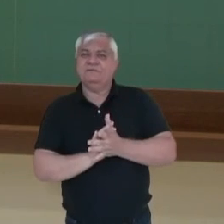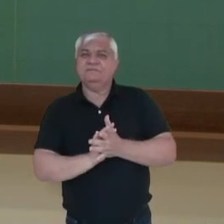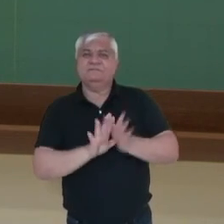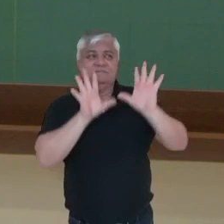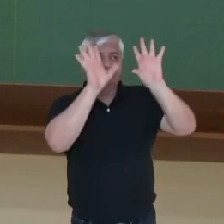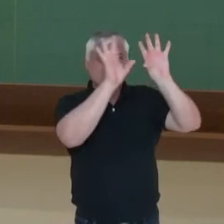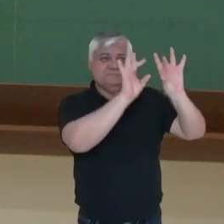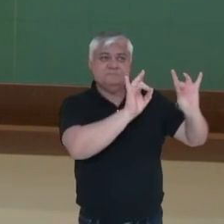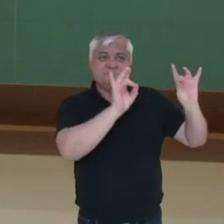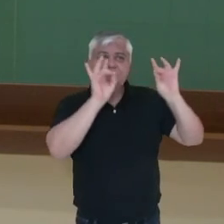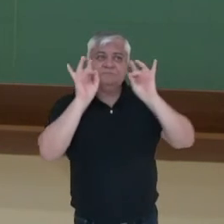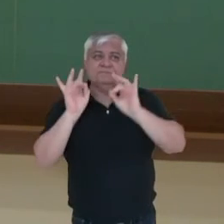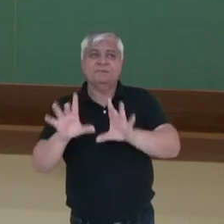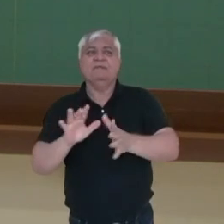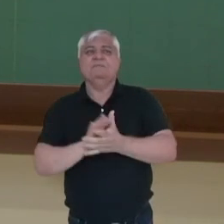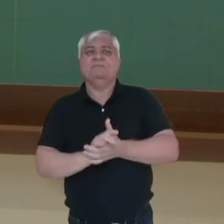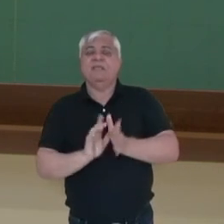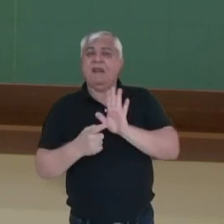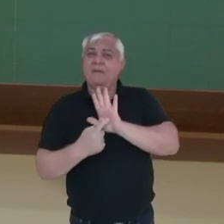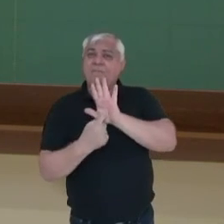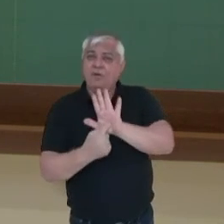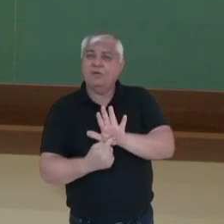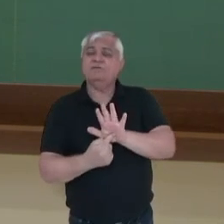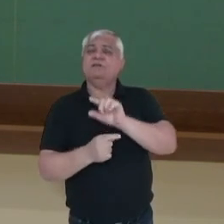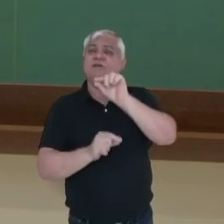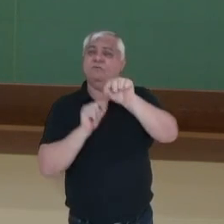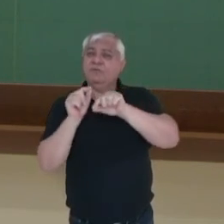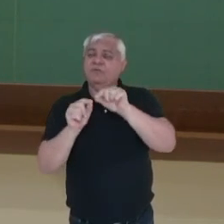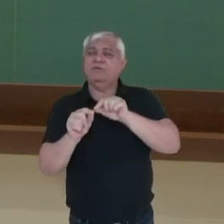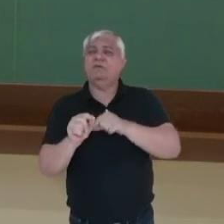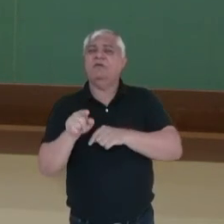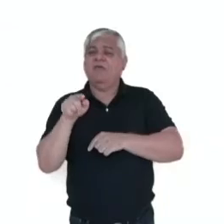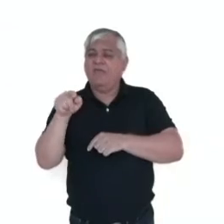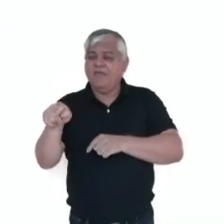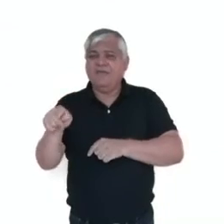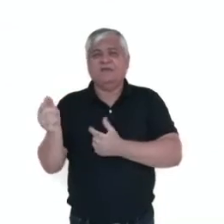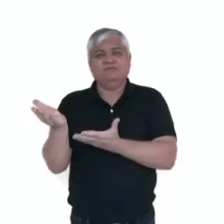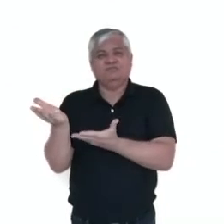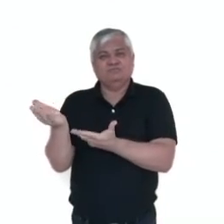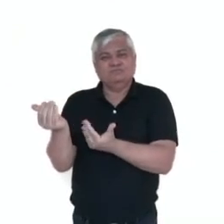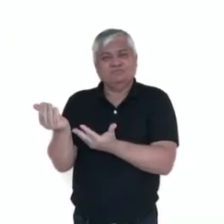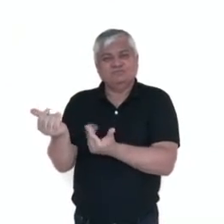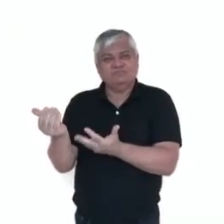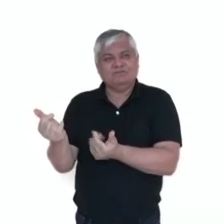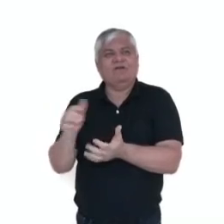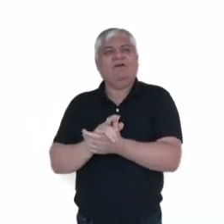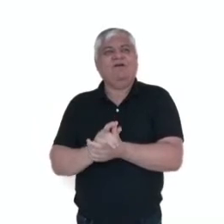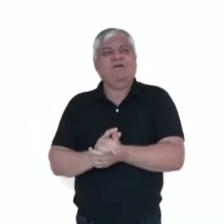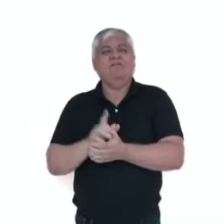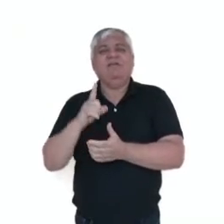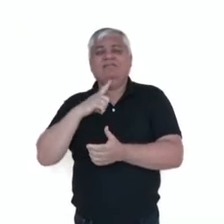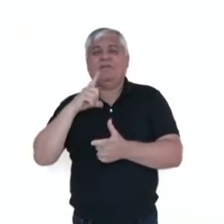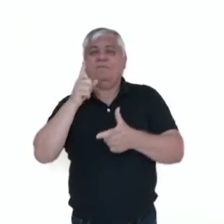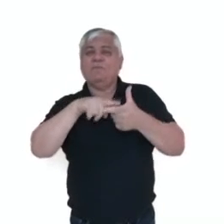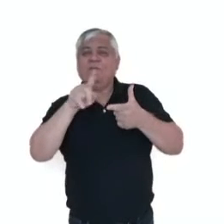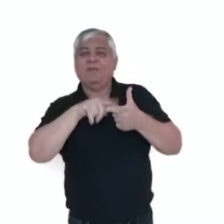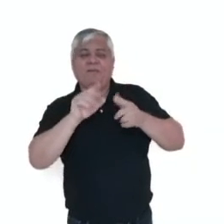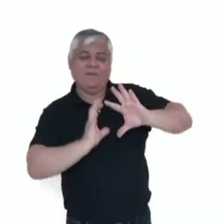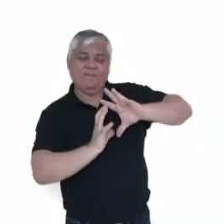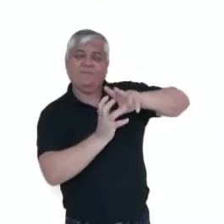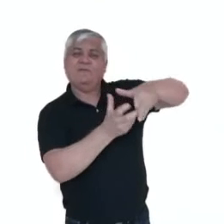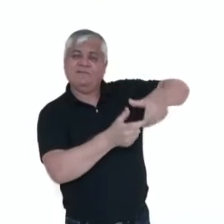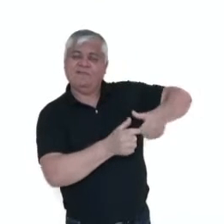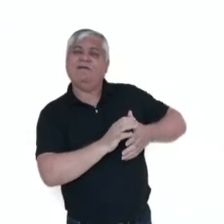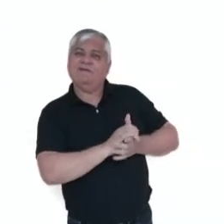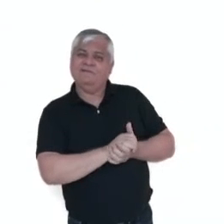você corrige aí? Ela destaca que não pode enfrentar de forma eficaz as questões ambientais sem abordar